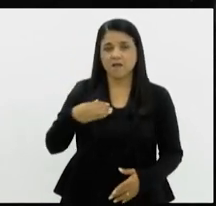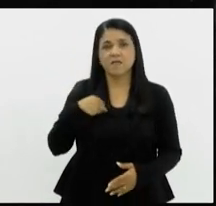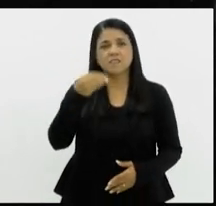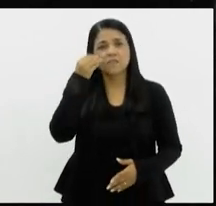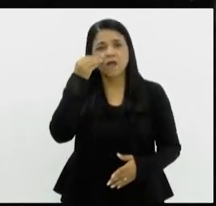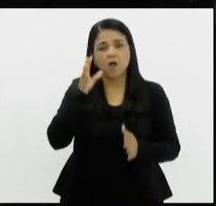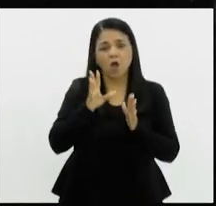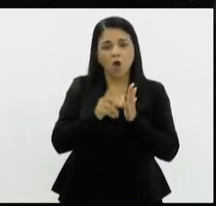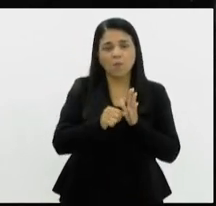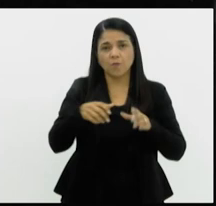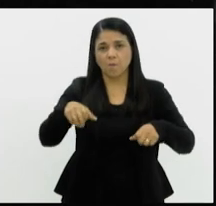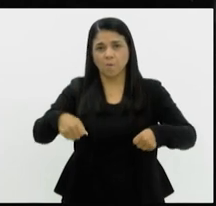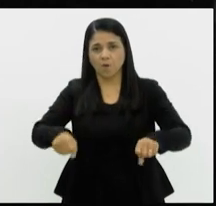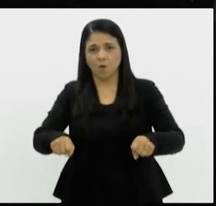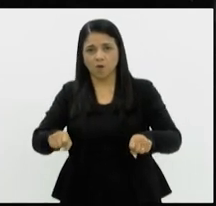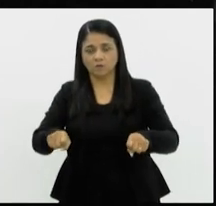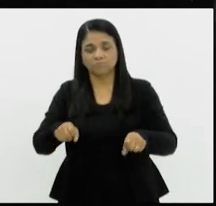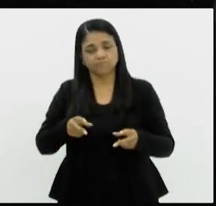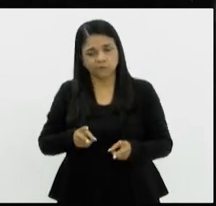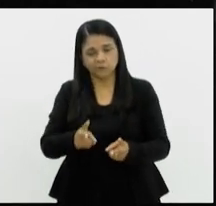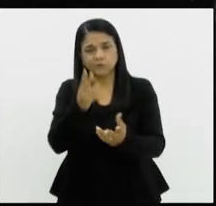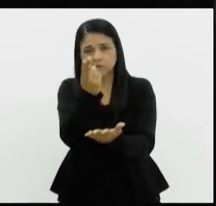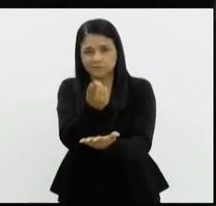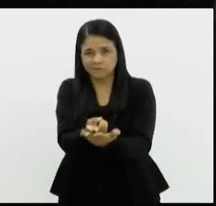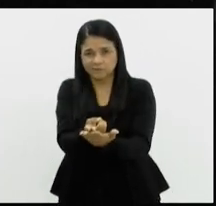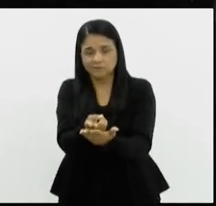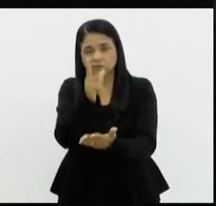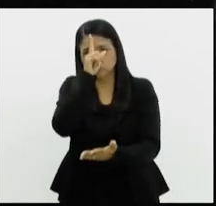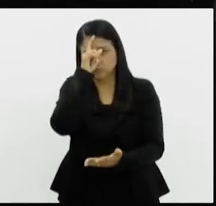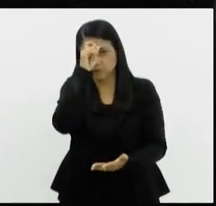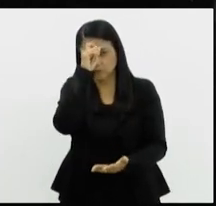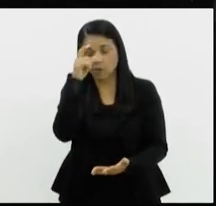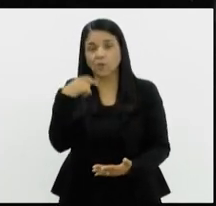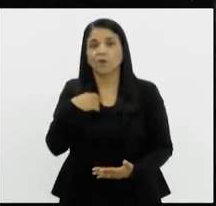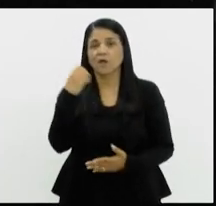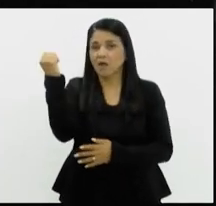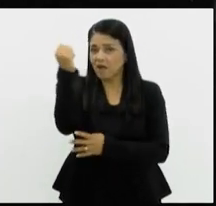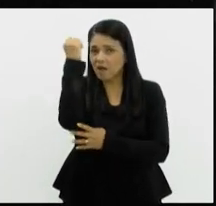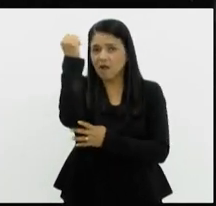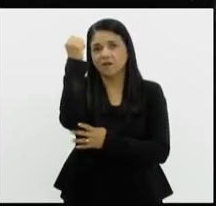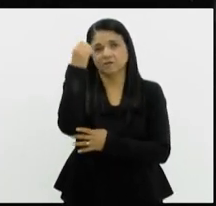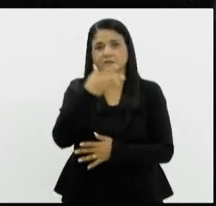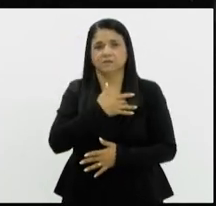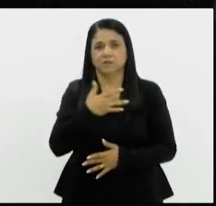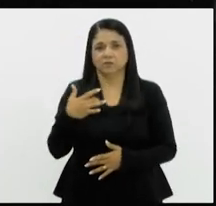sua moto segue internado em estado grave no Hospital Souza